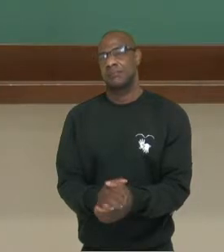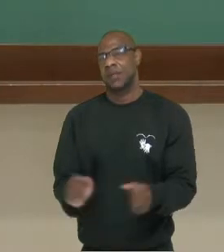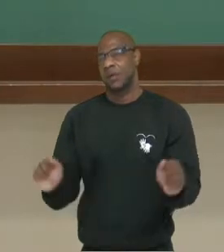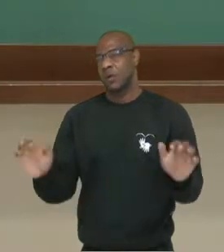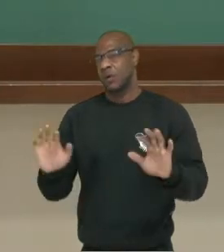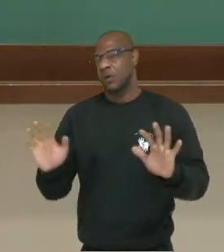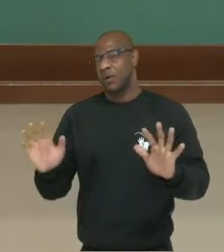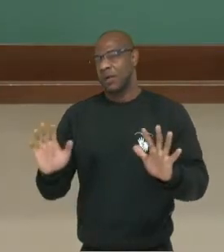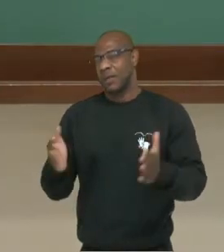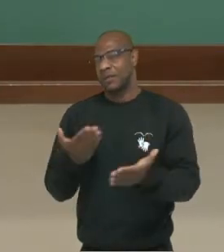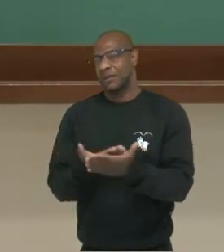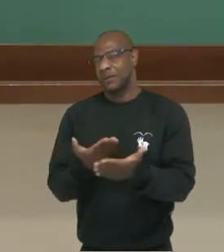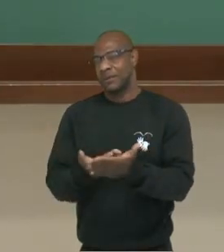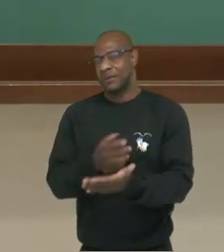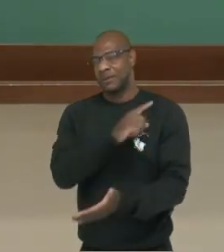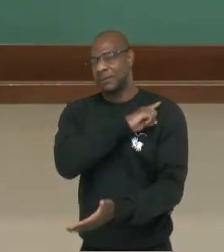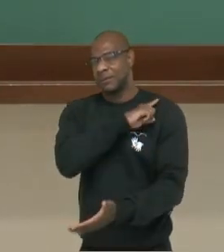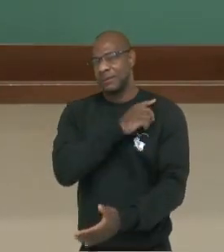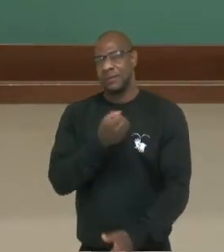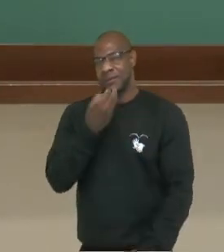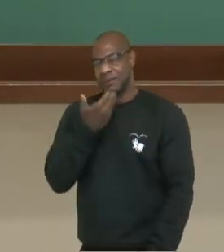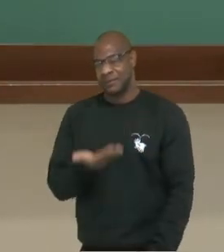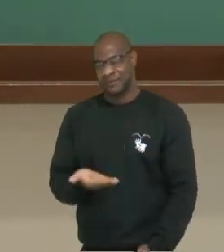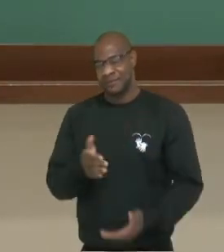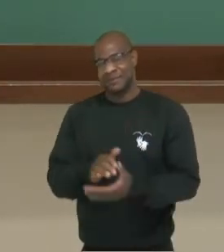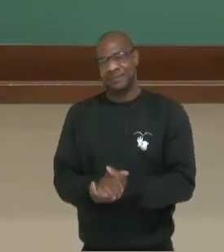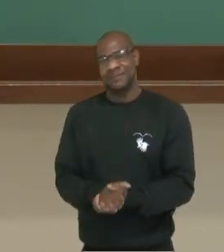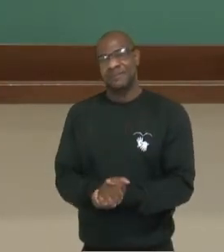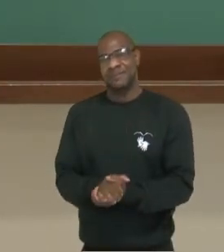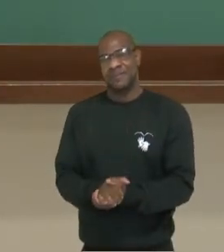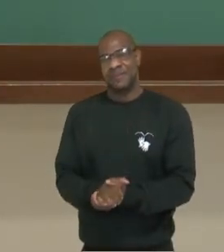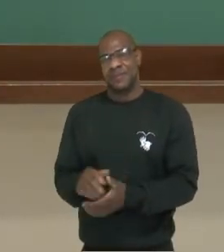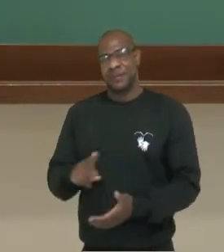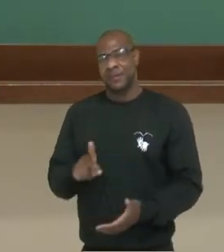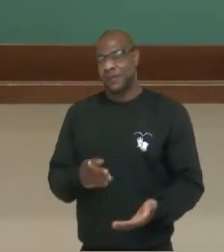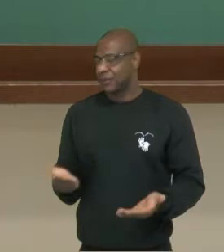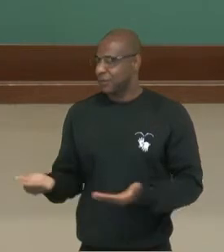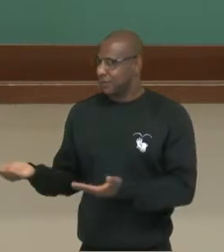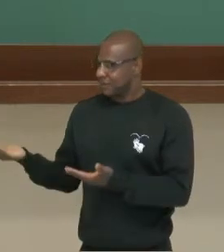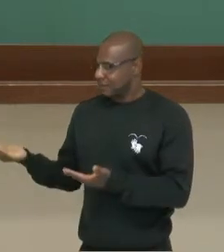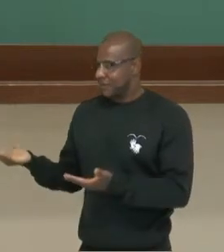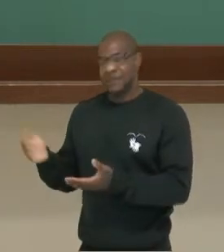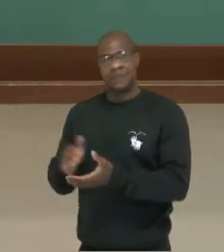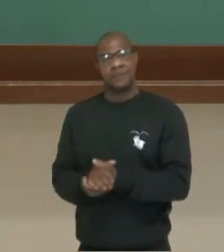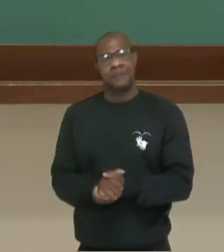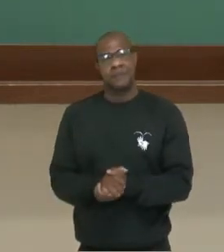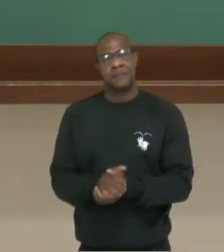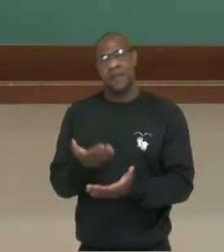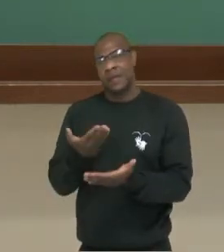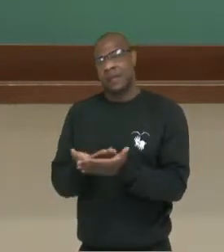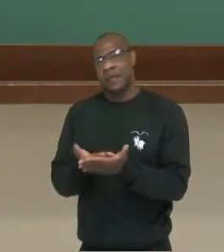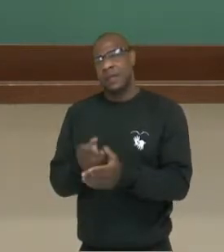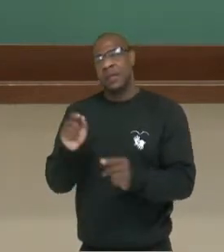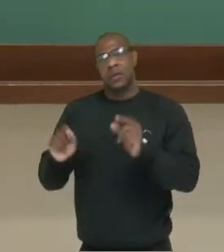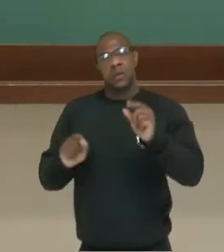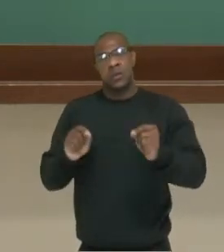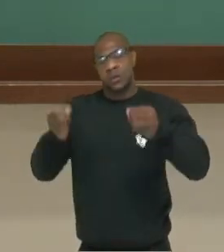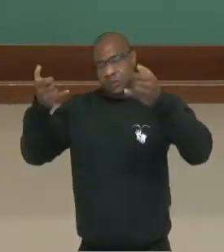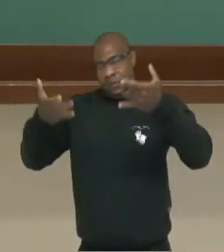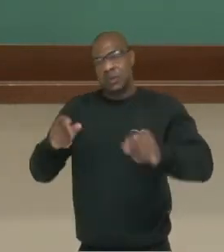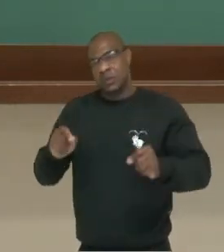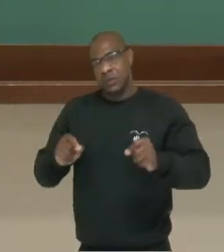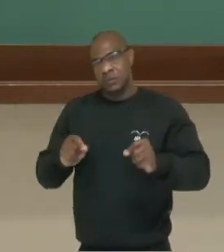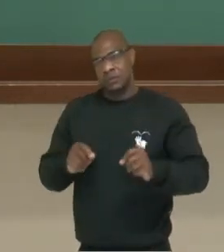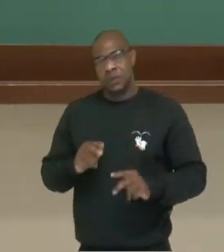Olá, estudantes da primeira série, tudo bem? Eu sou a professora Corine e nessa aula nós vamos falar sobre os hormônios e ciclo